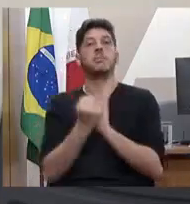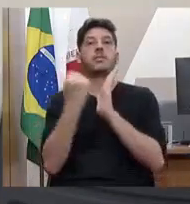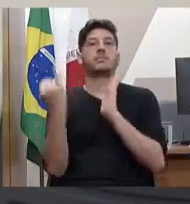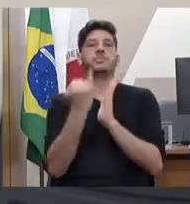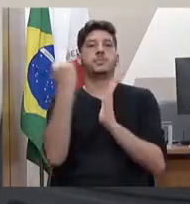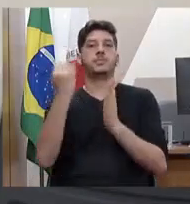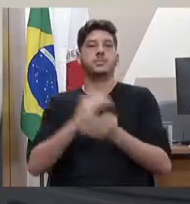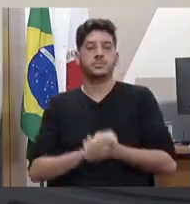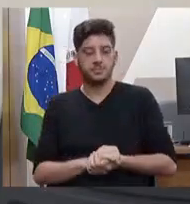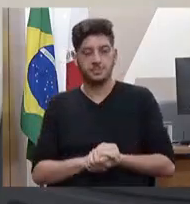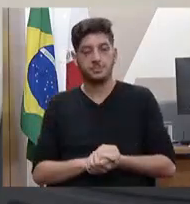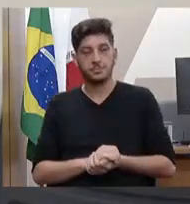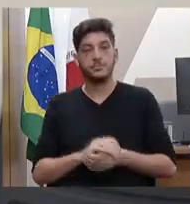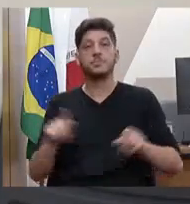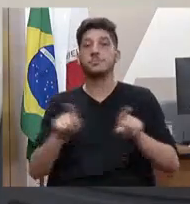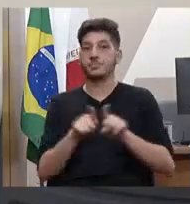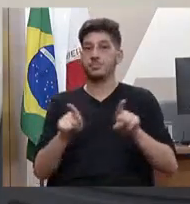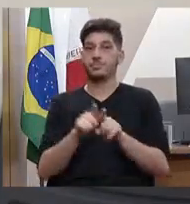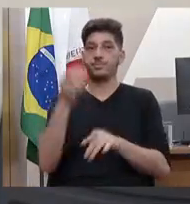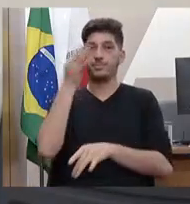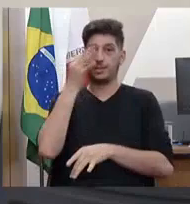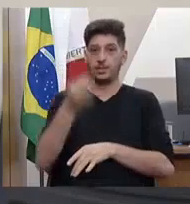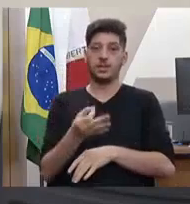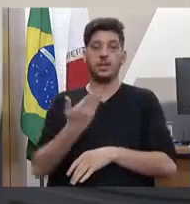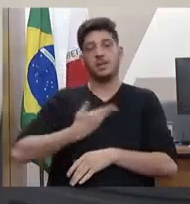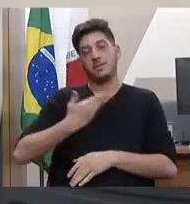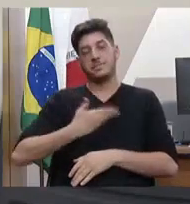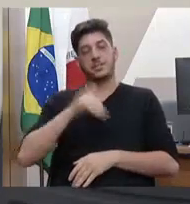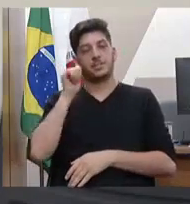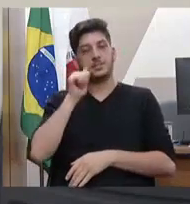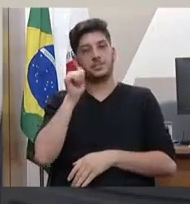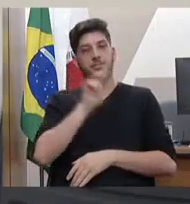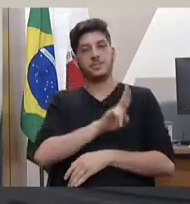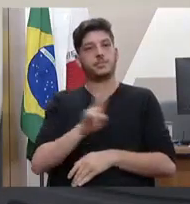chama atenção da companheira